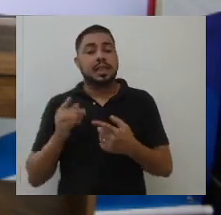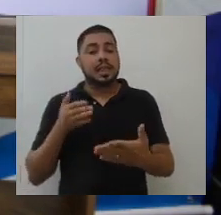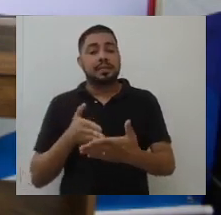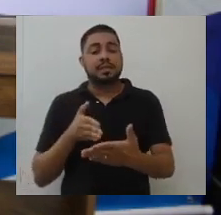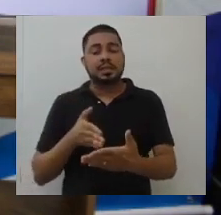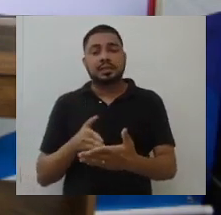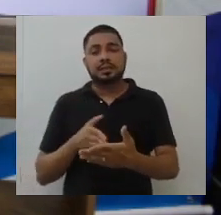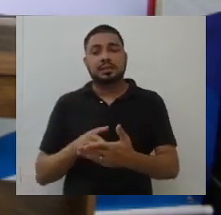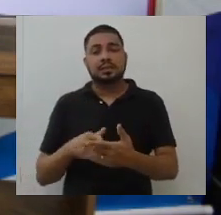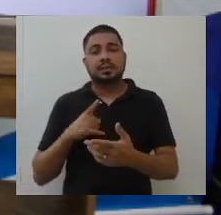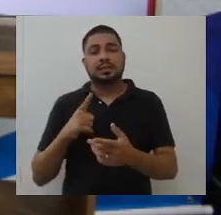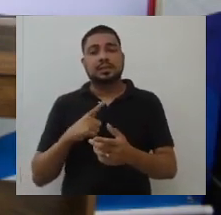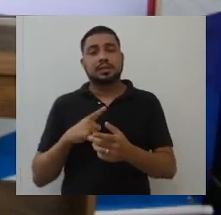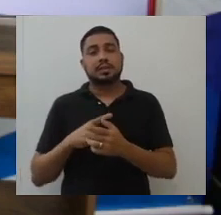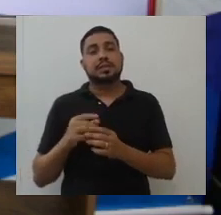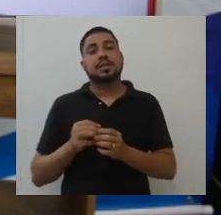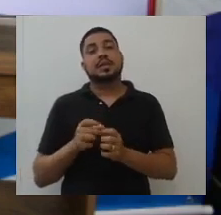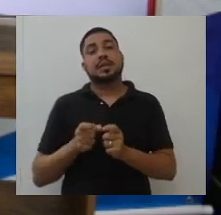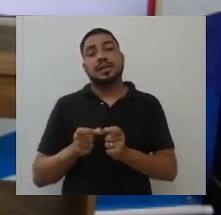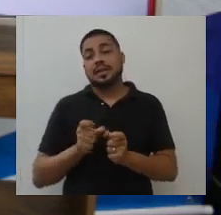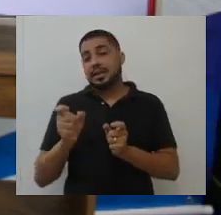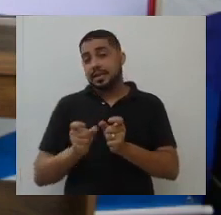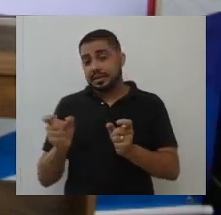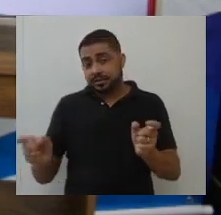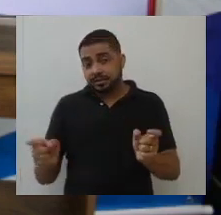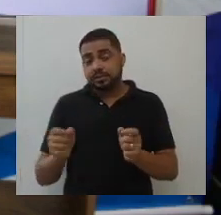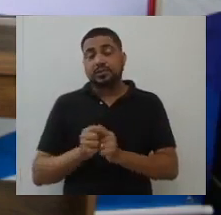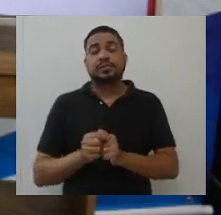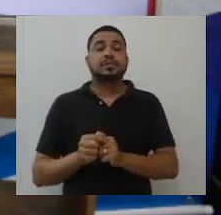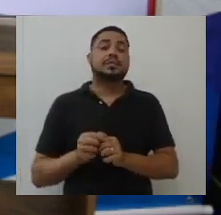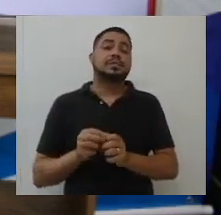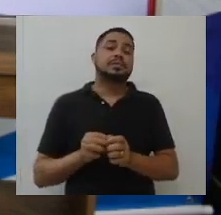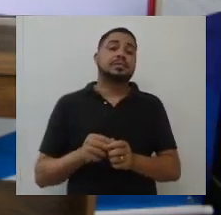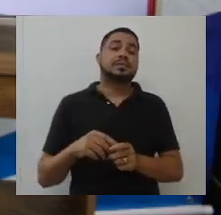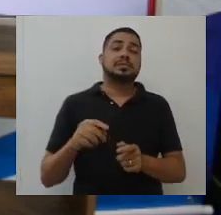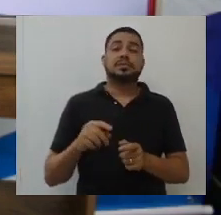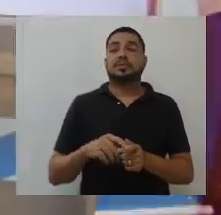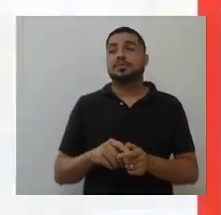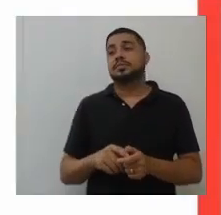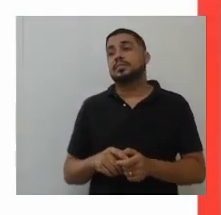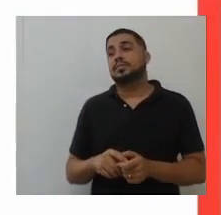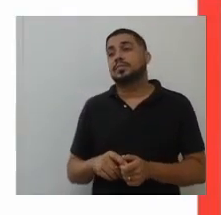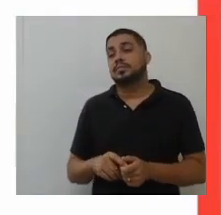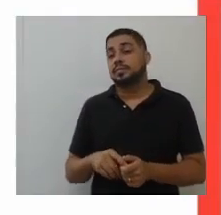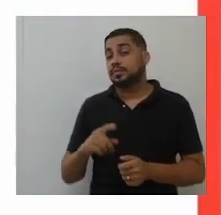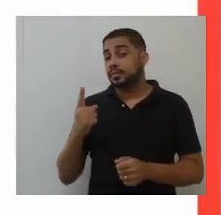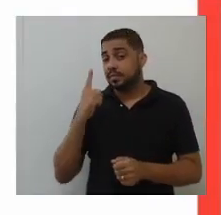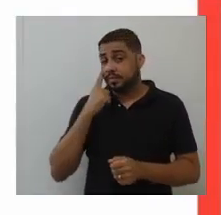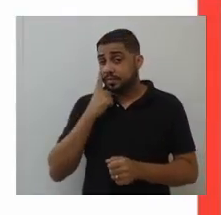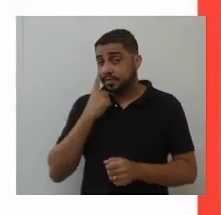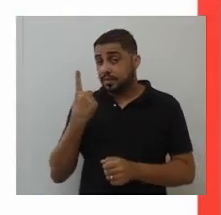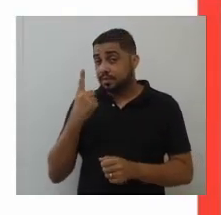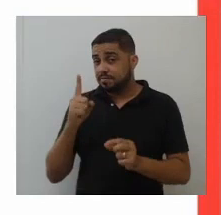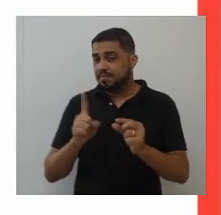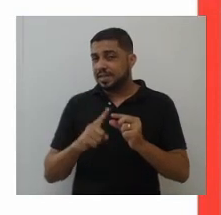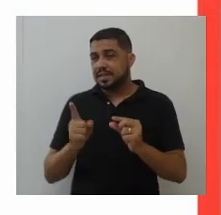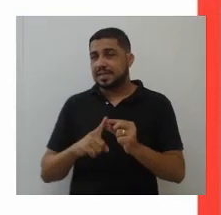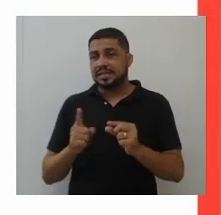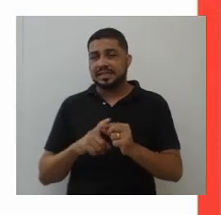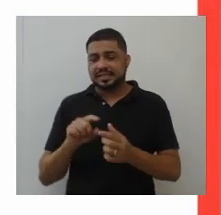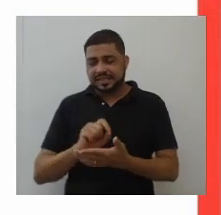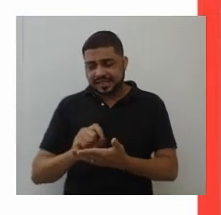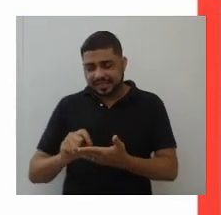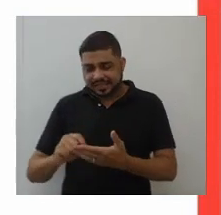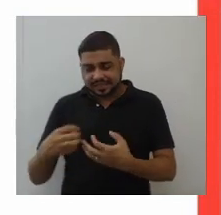limitação que a gente tem de léxico na língua inglesa, diferente da língua portuguesa, tá? Próximo. Opa, a gente tem uma palavra aí escrita